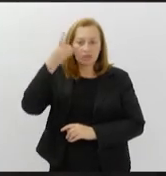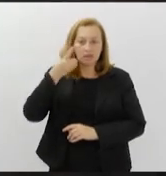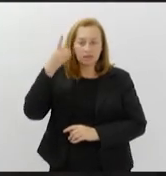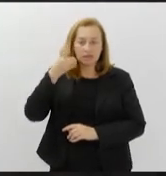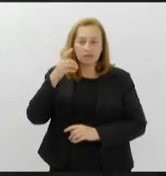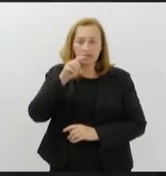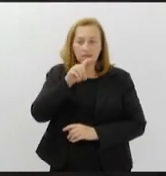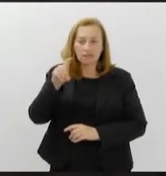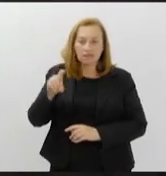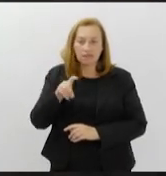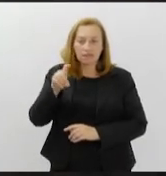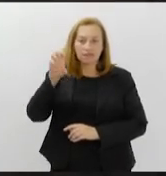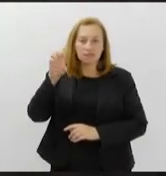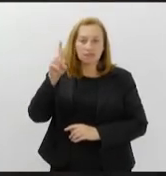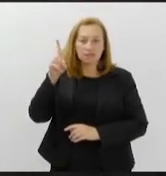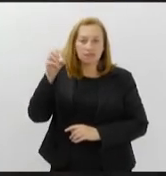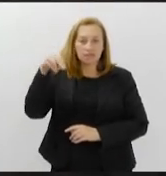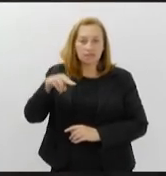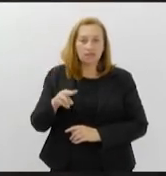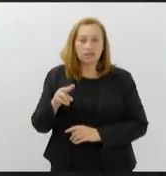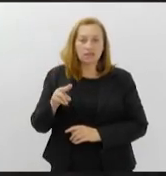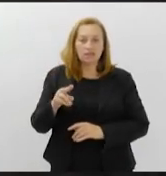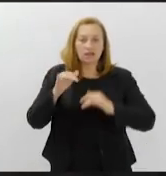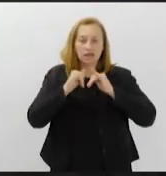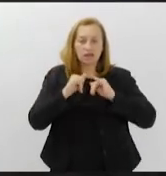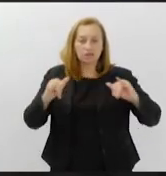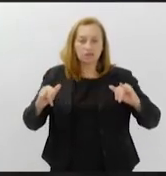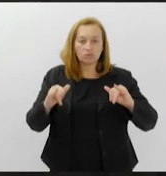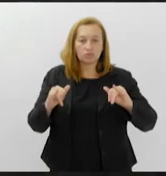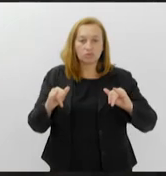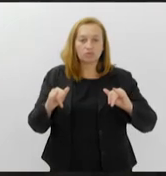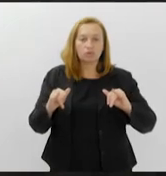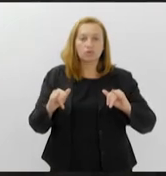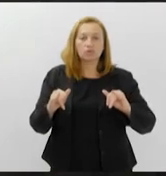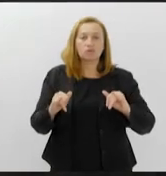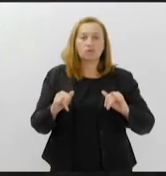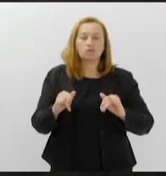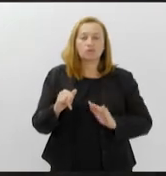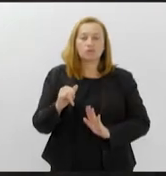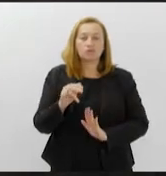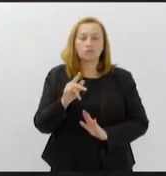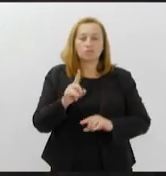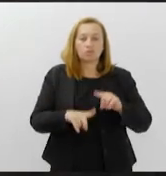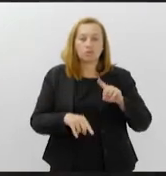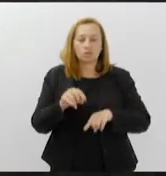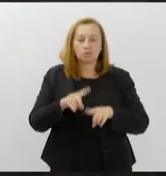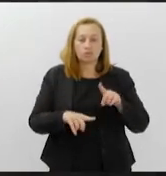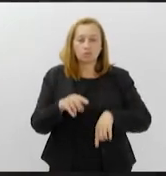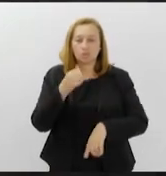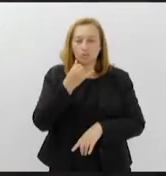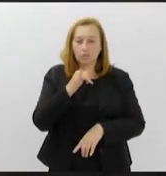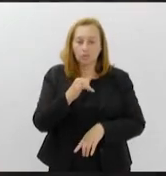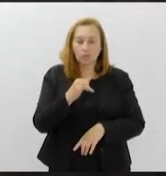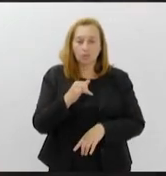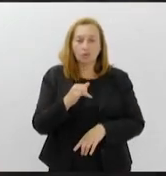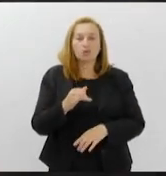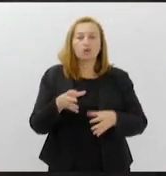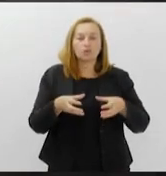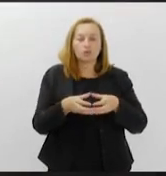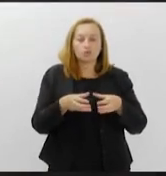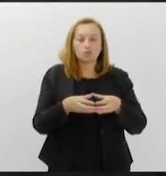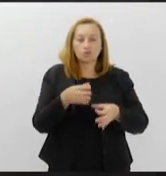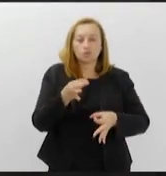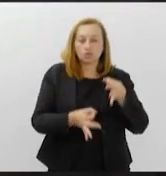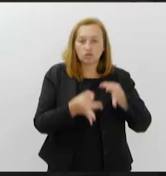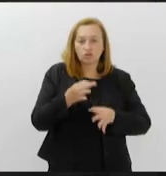que dispõe sobre os anúncios de produtos em sítios eletrônicos. Pareceres às emendas de plenário das comissões de Constituição e